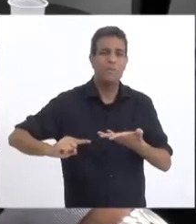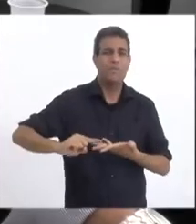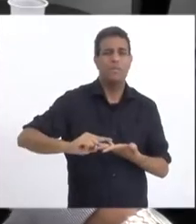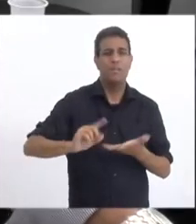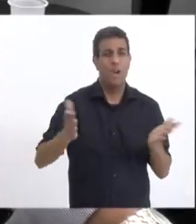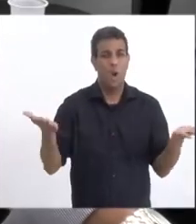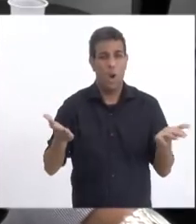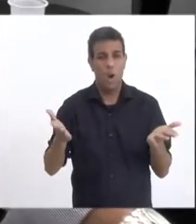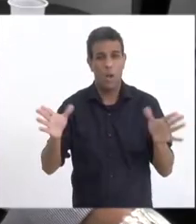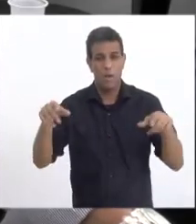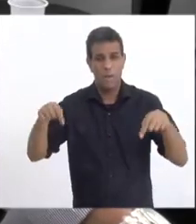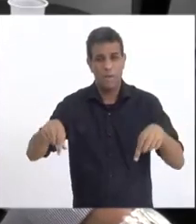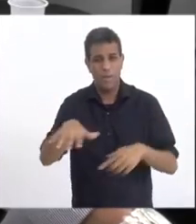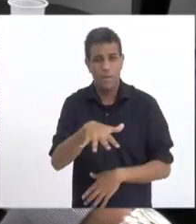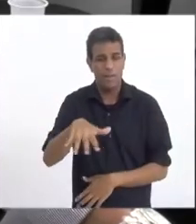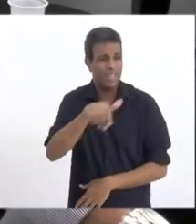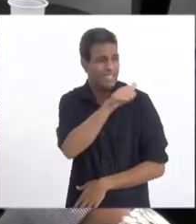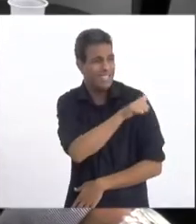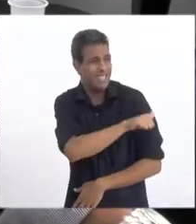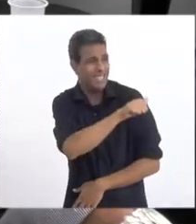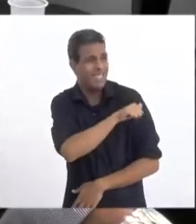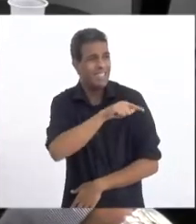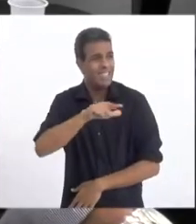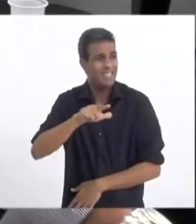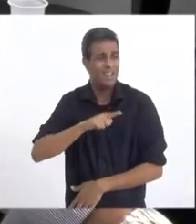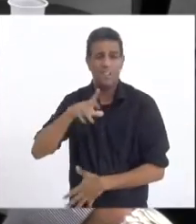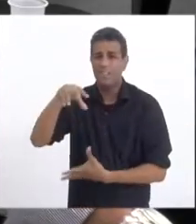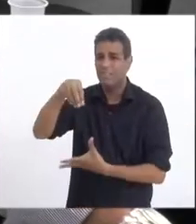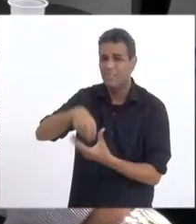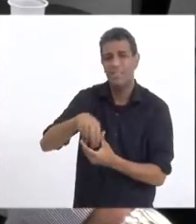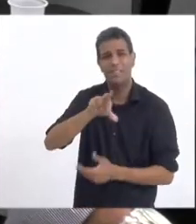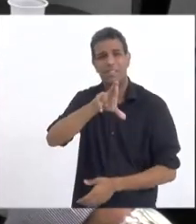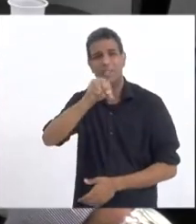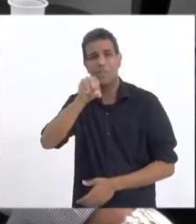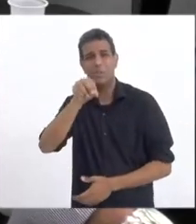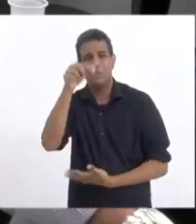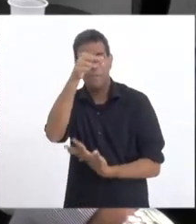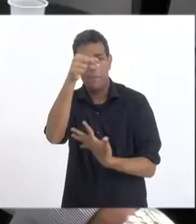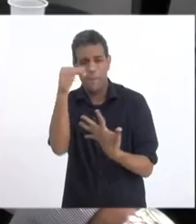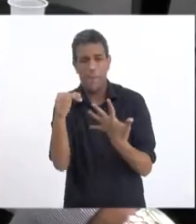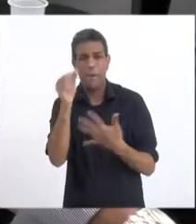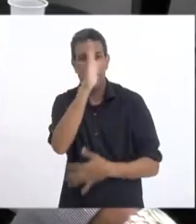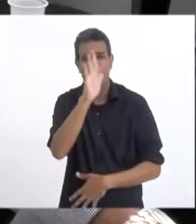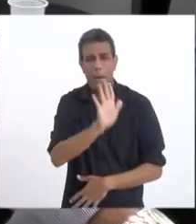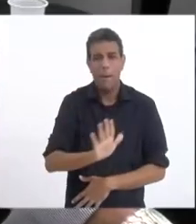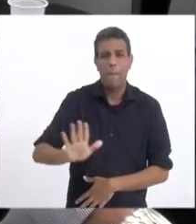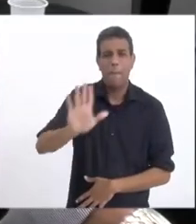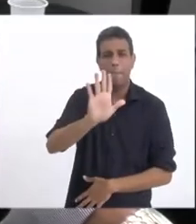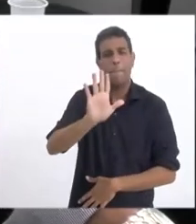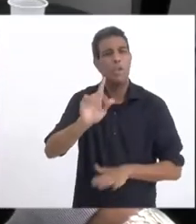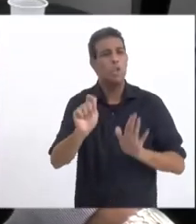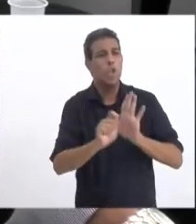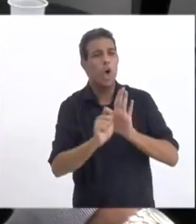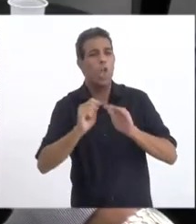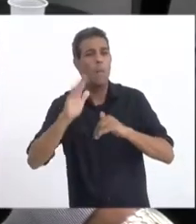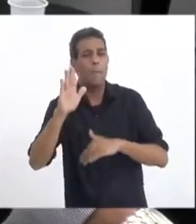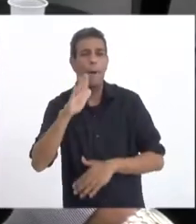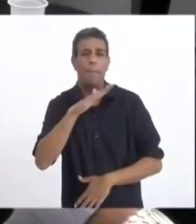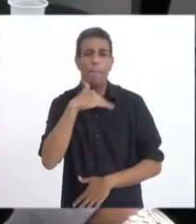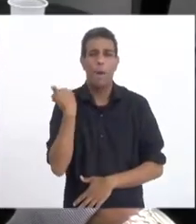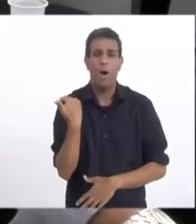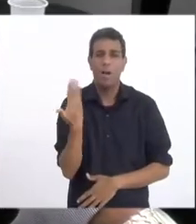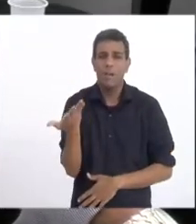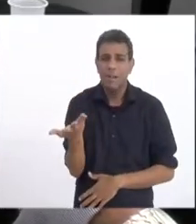E hoje, no estado do Rio de Janeiro, né, não só no estado do Rio de Janeiro, mas quase em todo o Brasil, a droga que está matando mais se